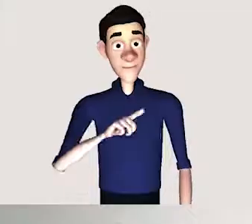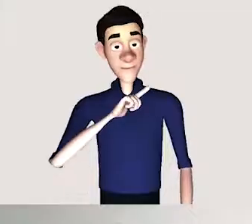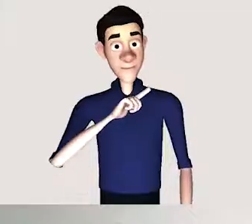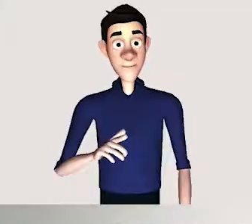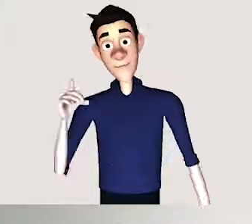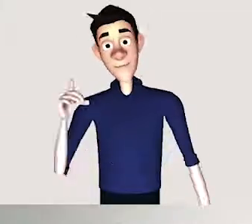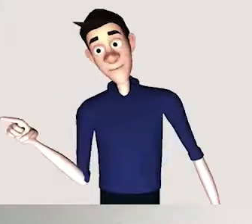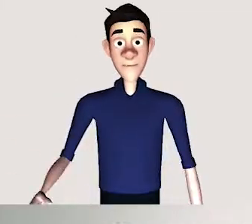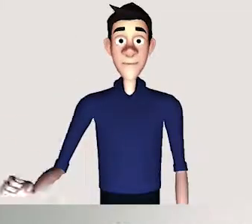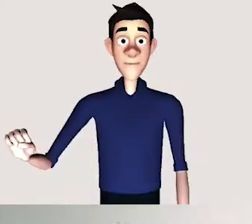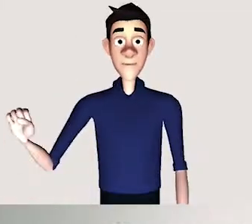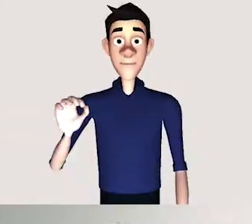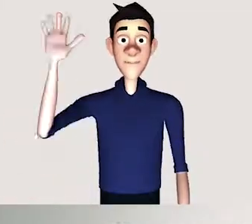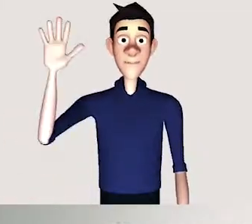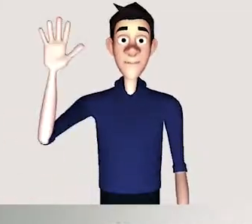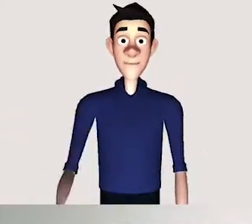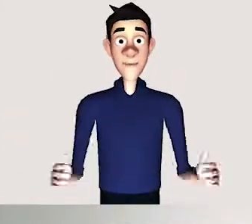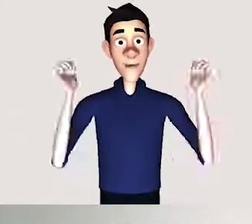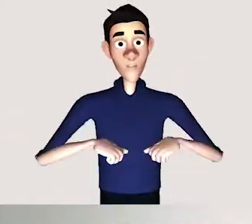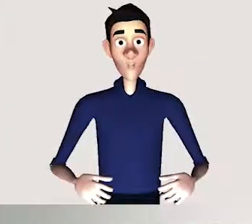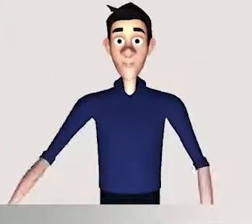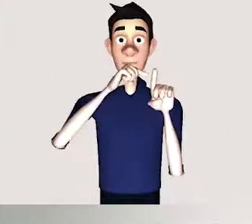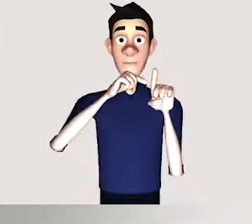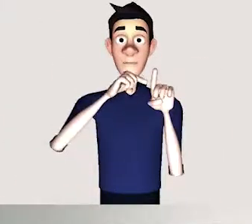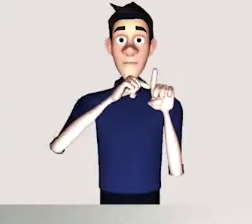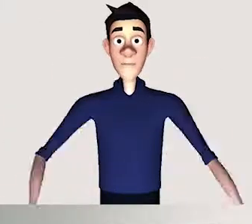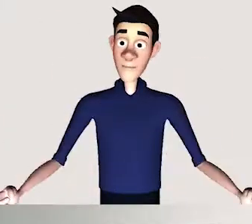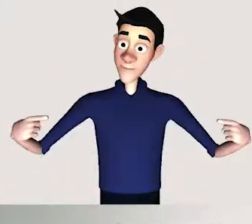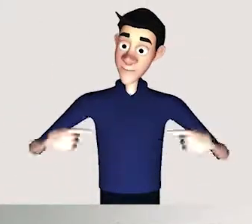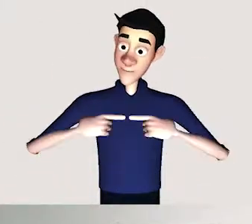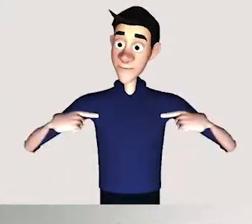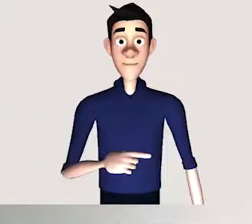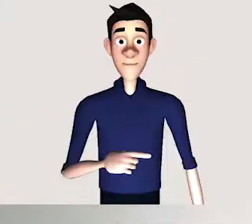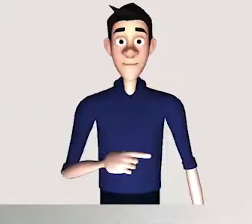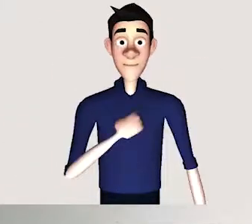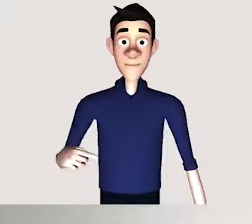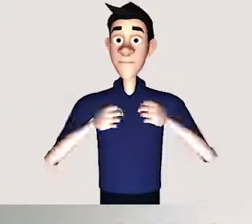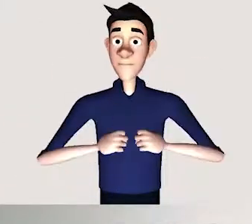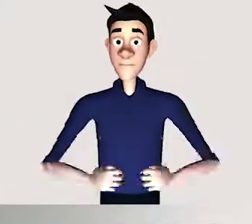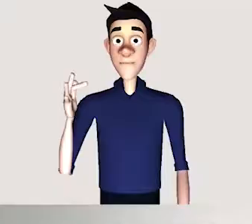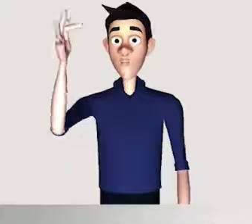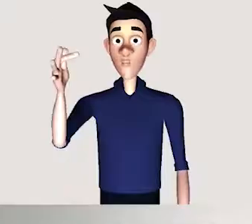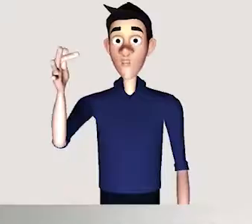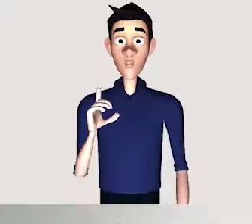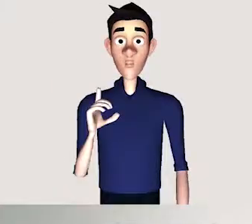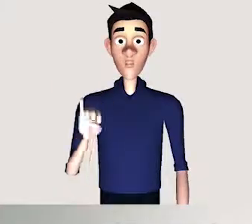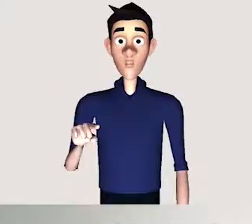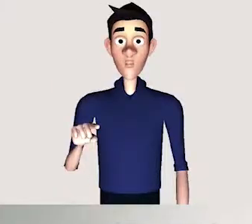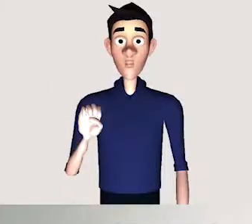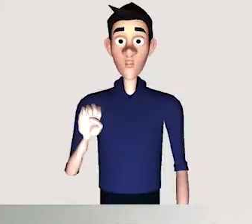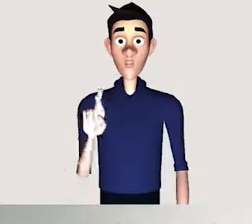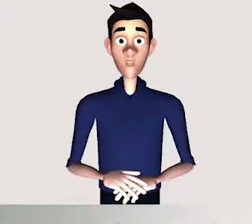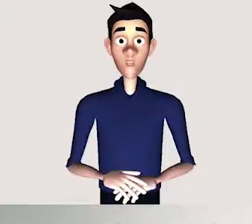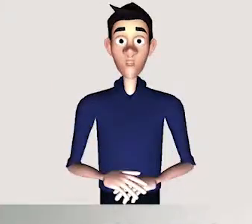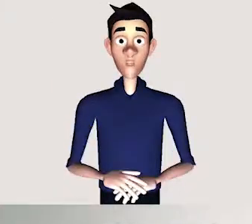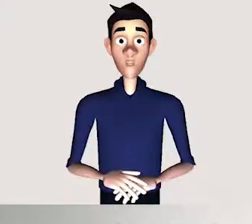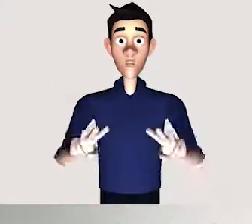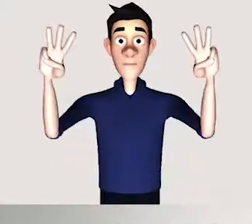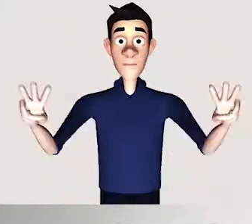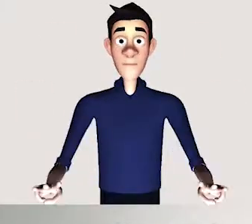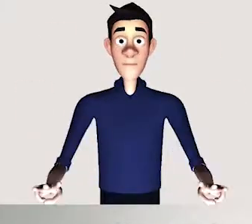poéticos. Os museus têm uma presença poética no mundo, porque, como eles lidam com